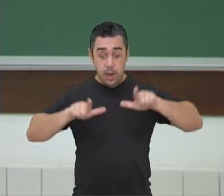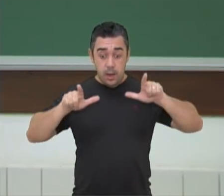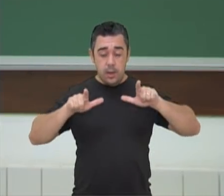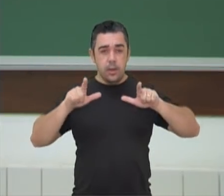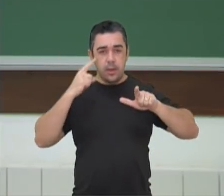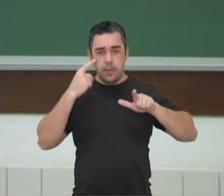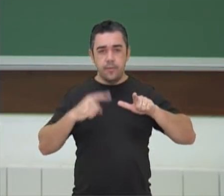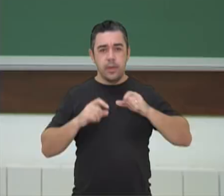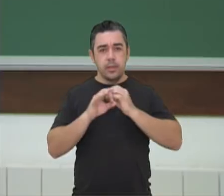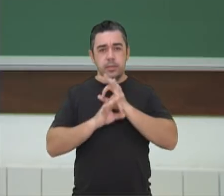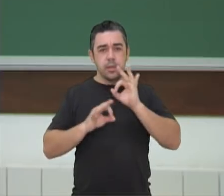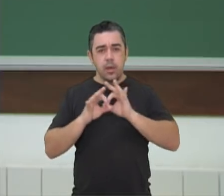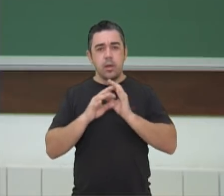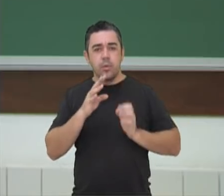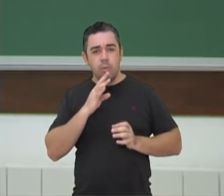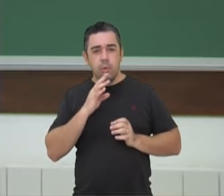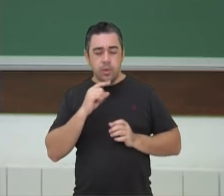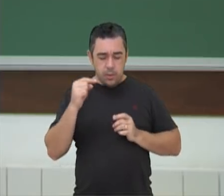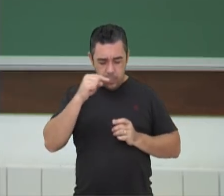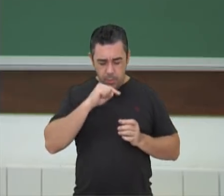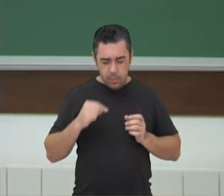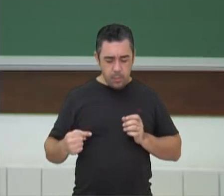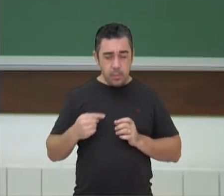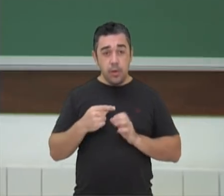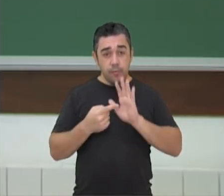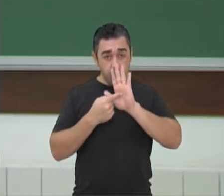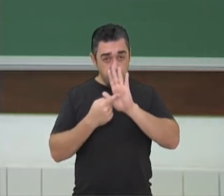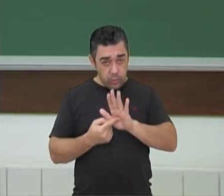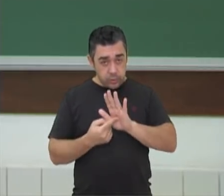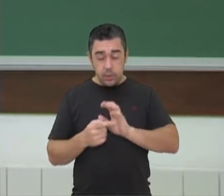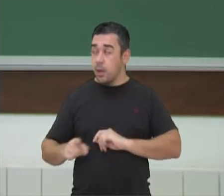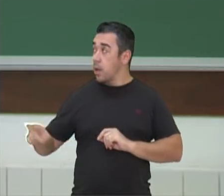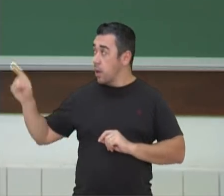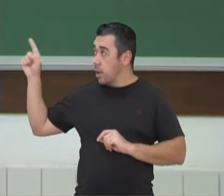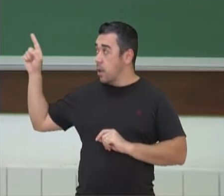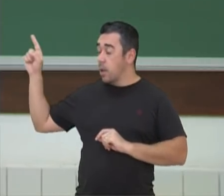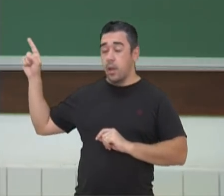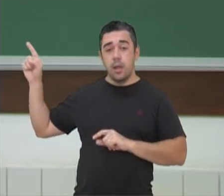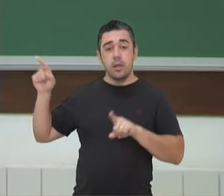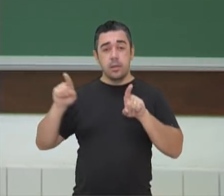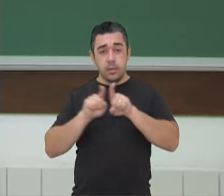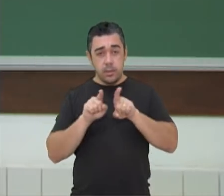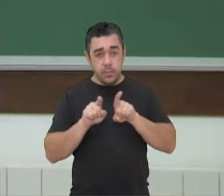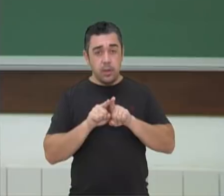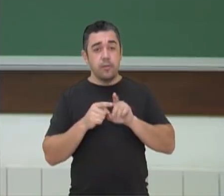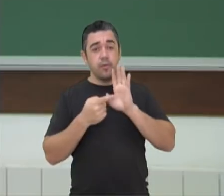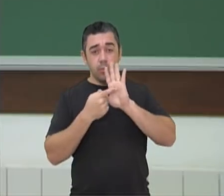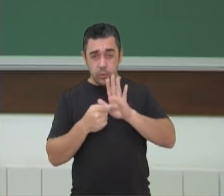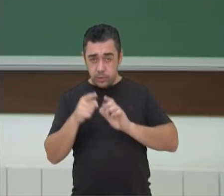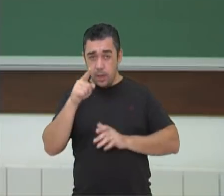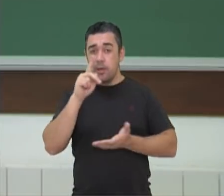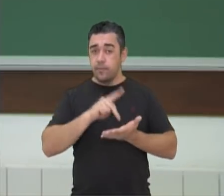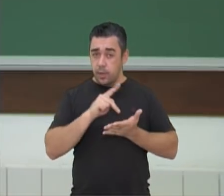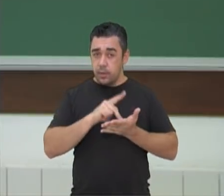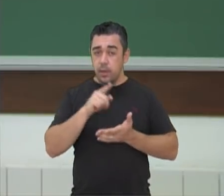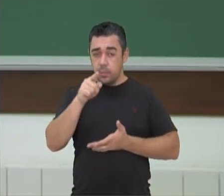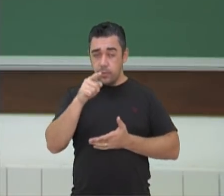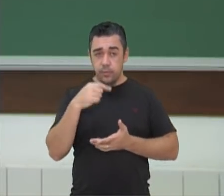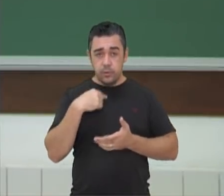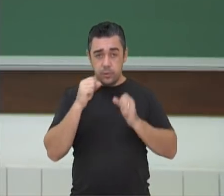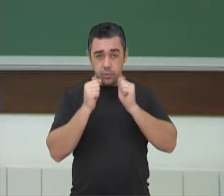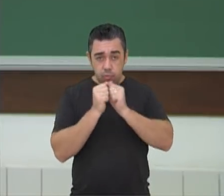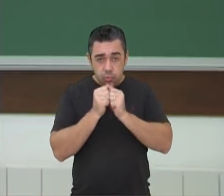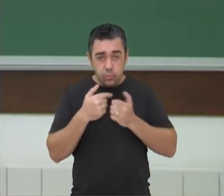e conhecer as suas partes. E eu vou mostrar tanto na nossa tela, nosso monitor, mas quanto no próprio microscópio que está aqui